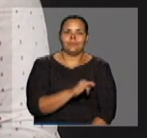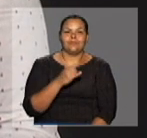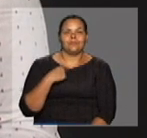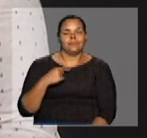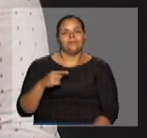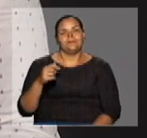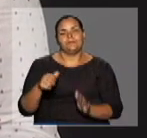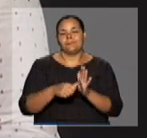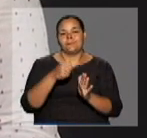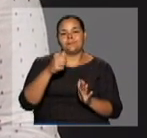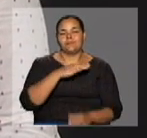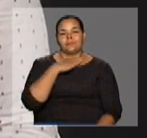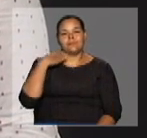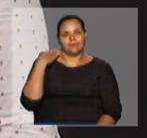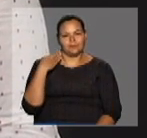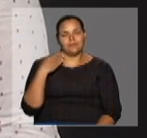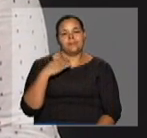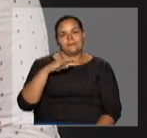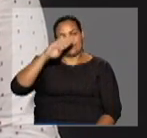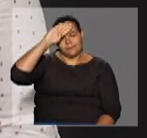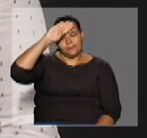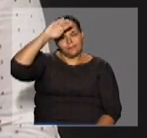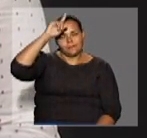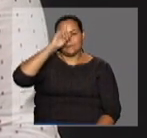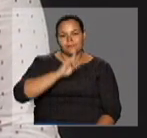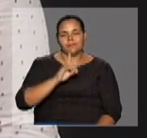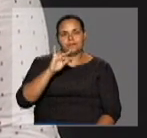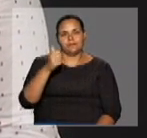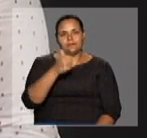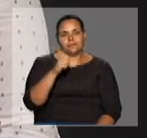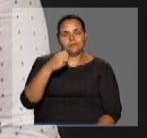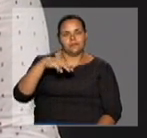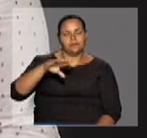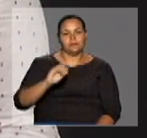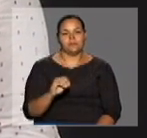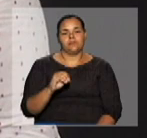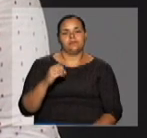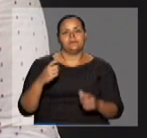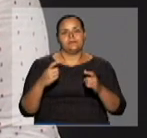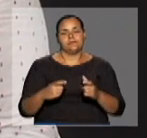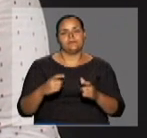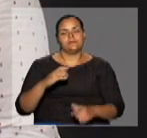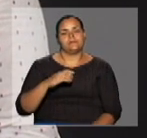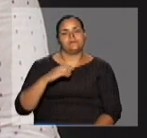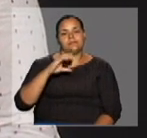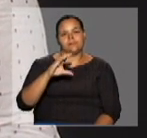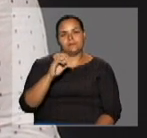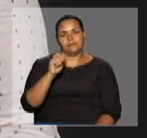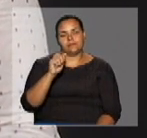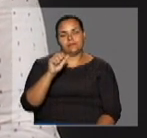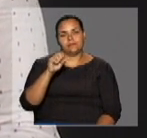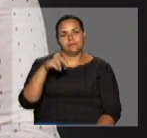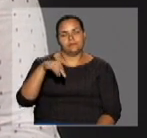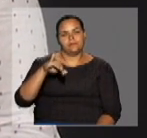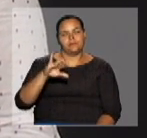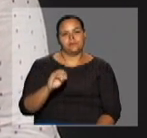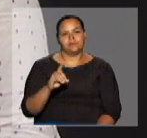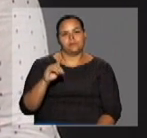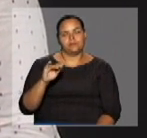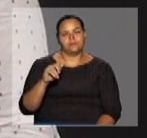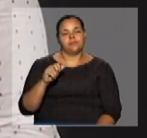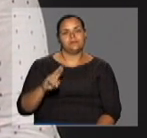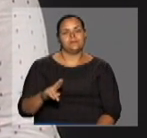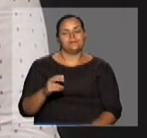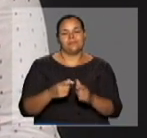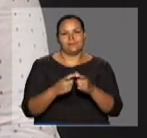Janeiro registrou a primeira morte por febre amarela no dia 11 de março no município de Casimiro de Abreu. O aumento no